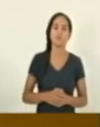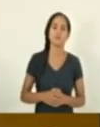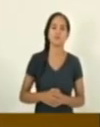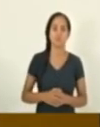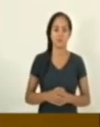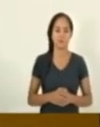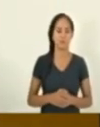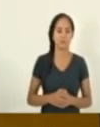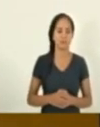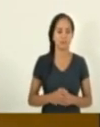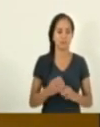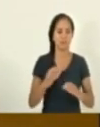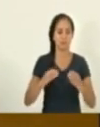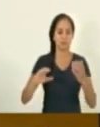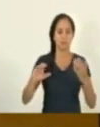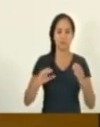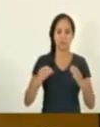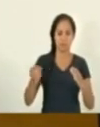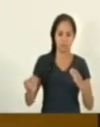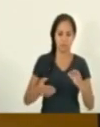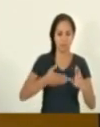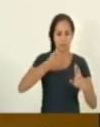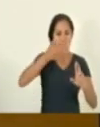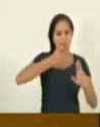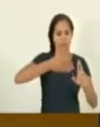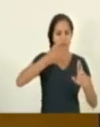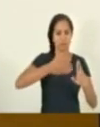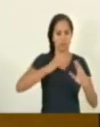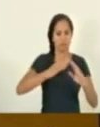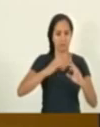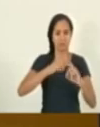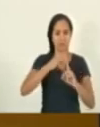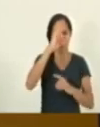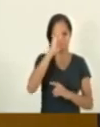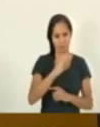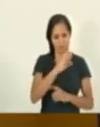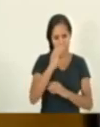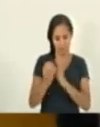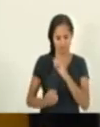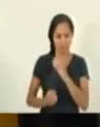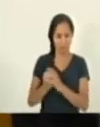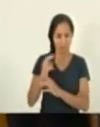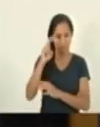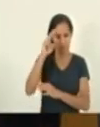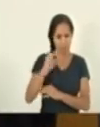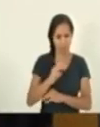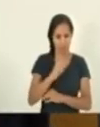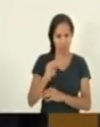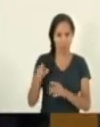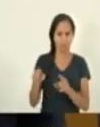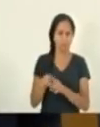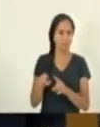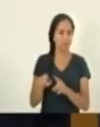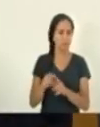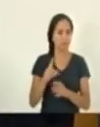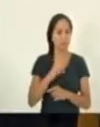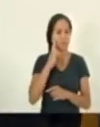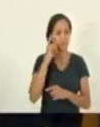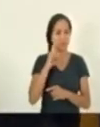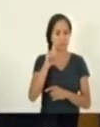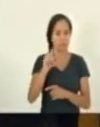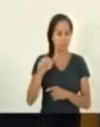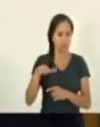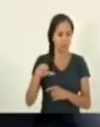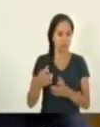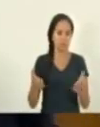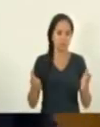a Canção Nova se tornou uma referência na Igreja Católica, assim como o padre fundador, e como bem disse o deputado Chambinho, hoje a